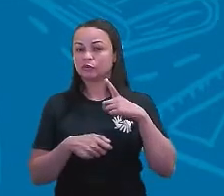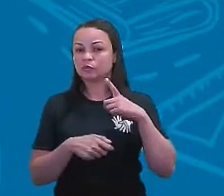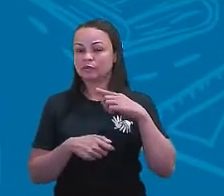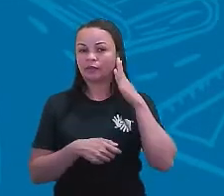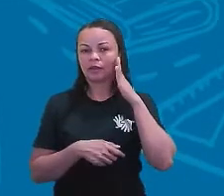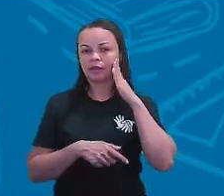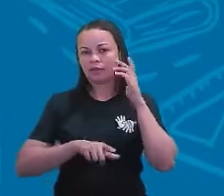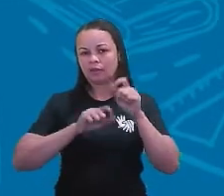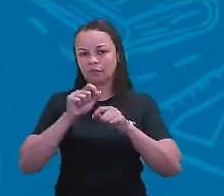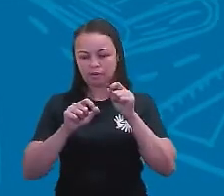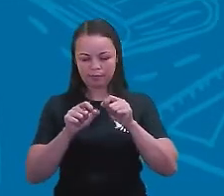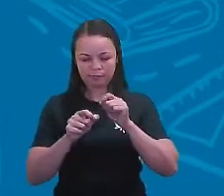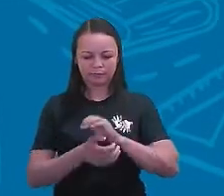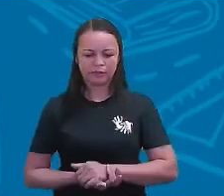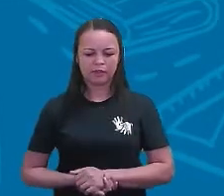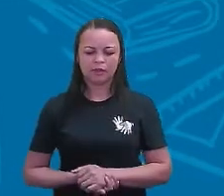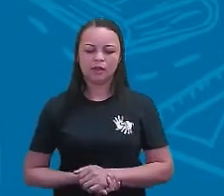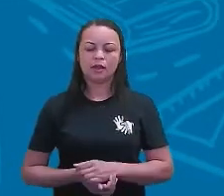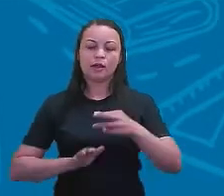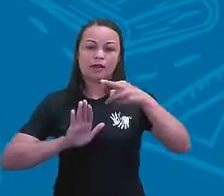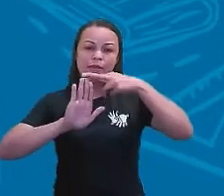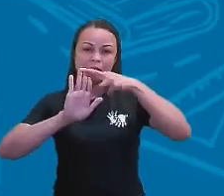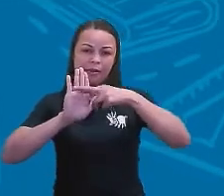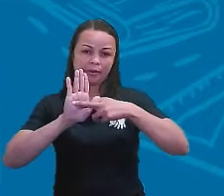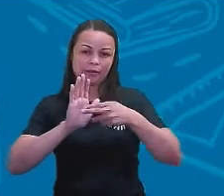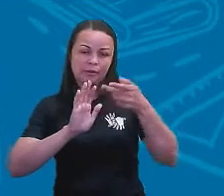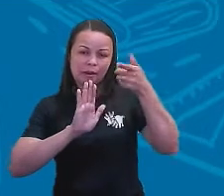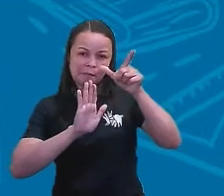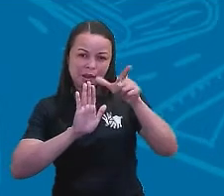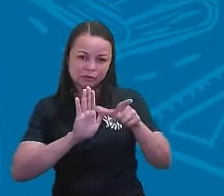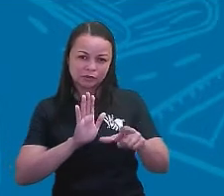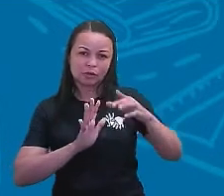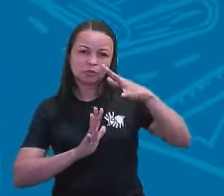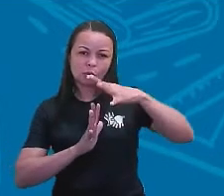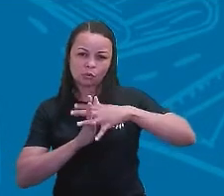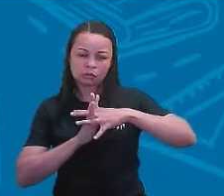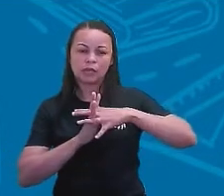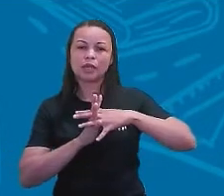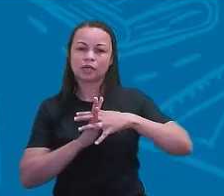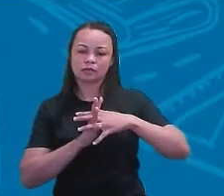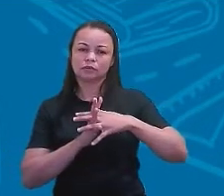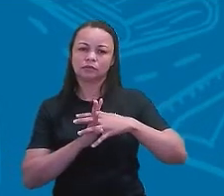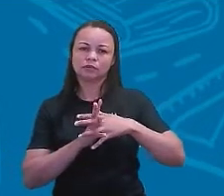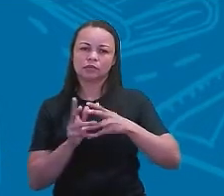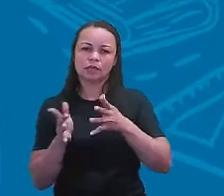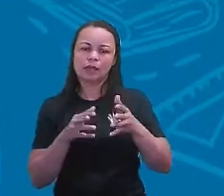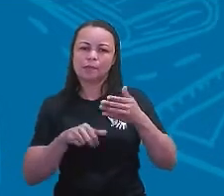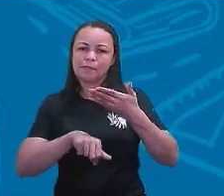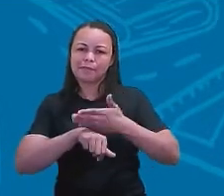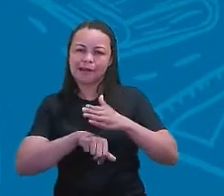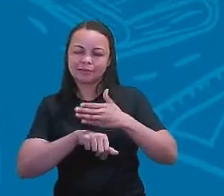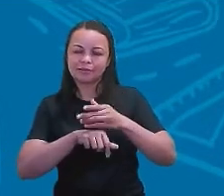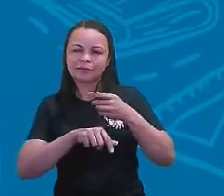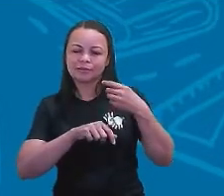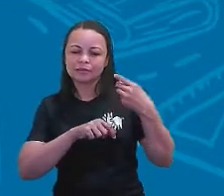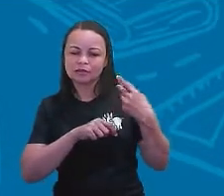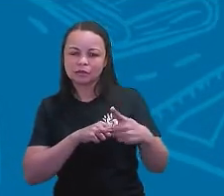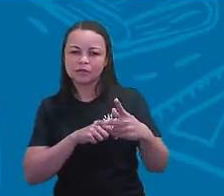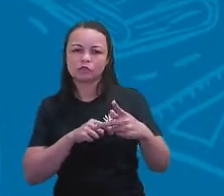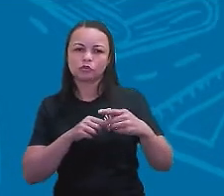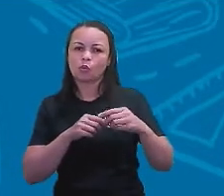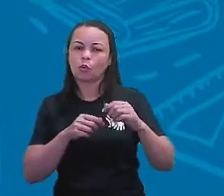Gente, regra de repetição de consoante é válida para praticamente todos os casos